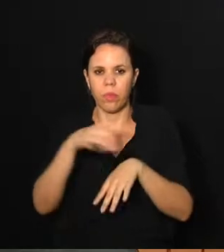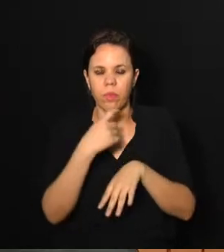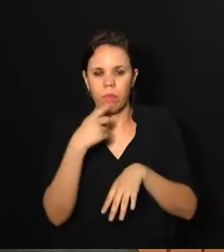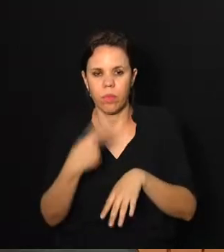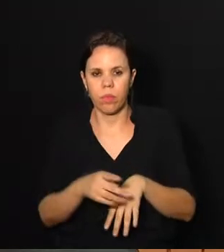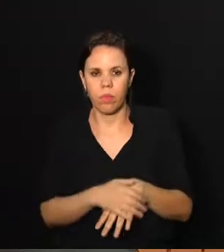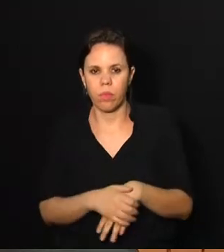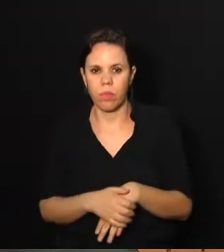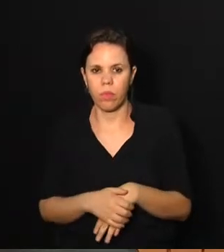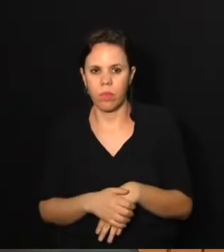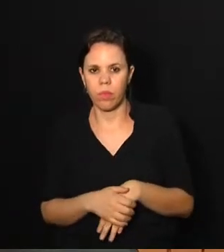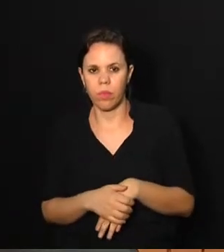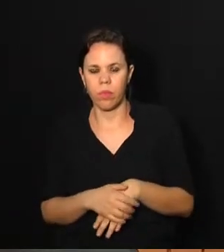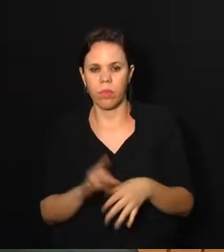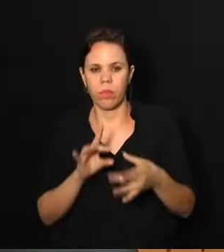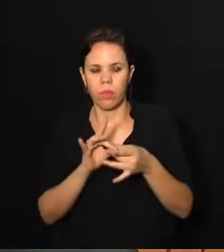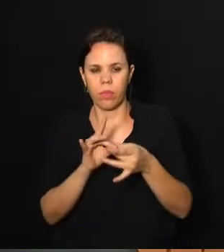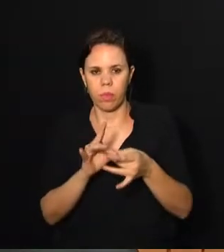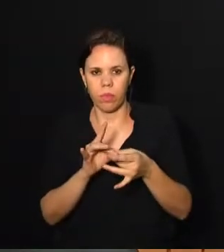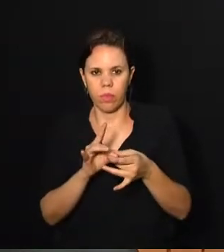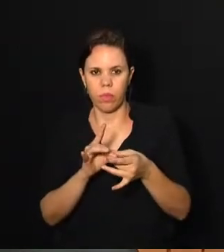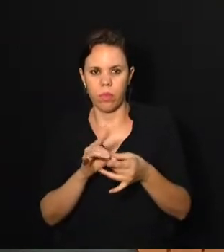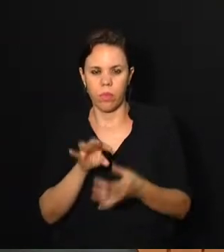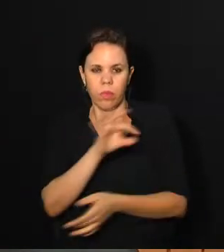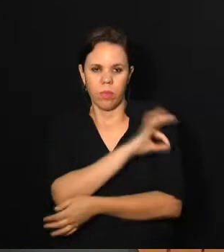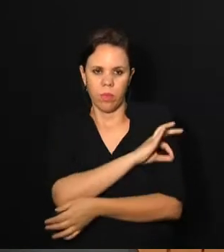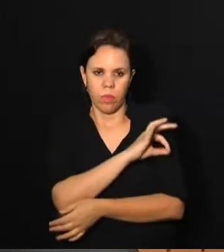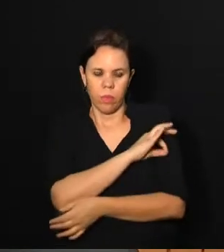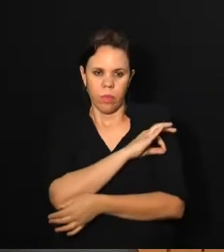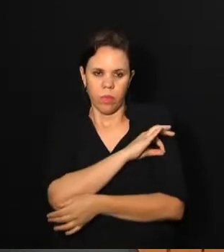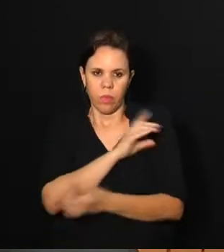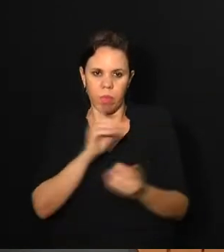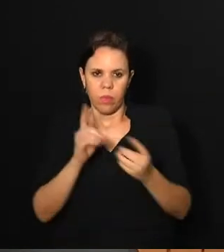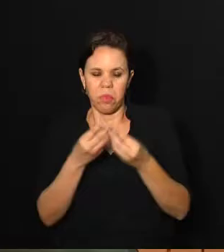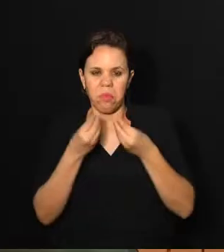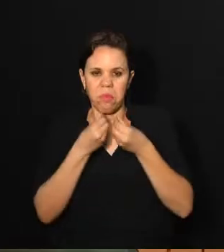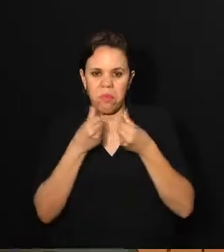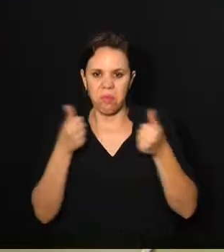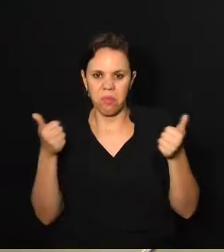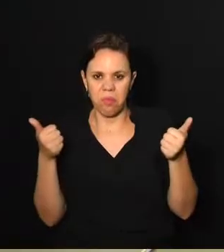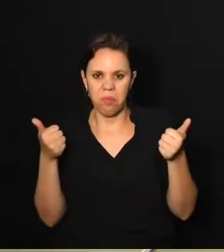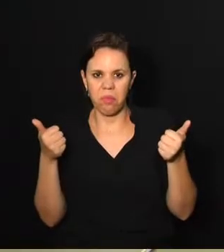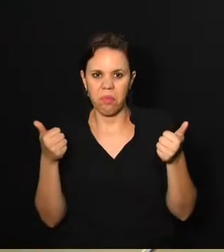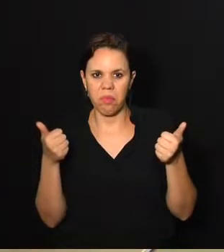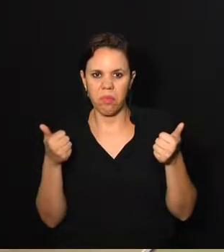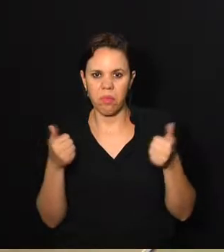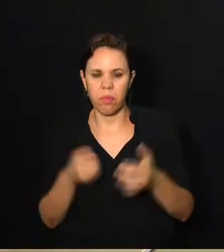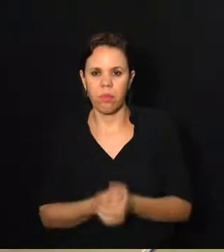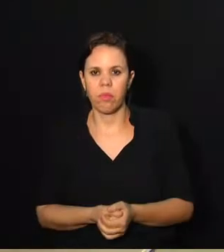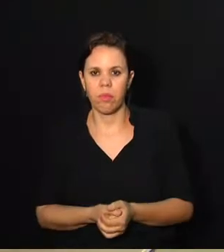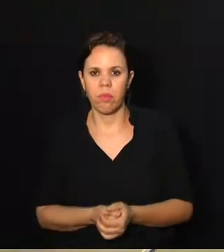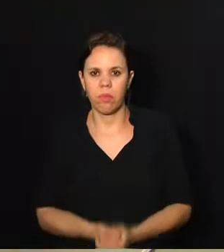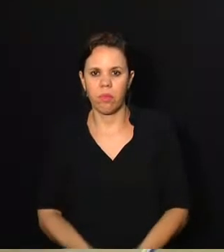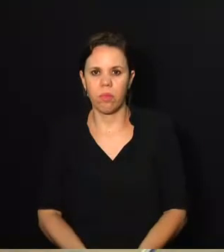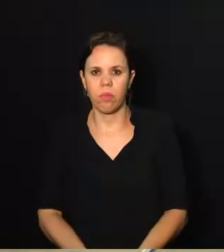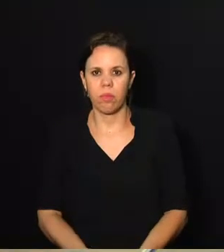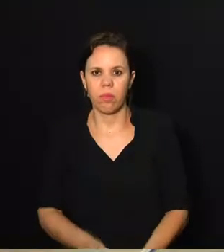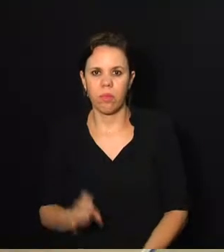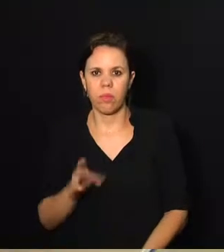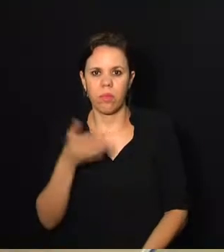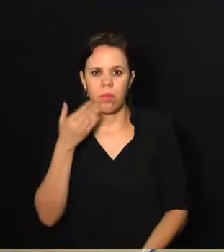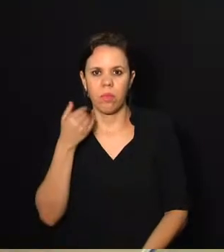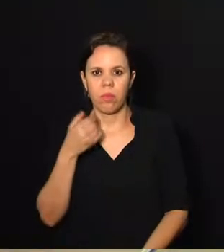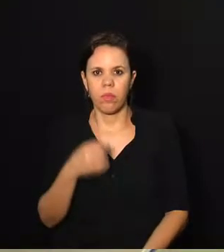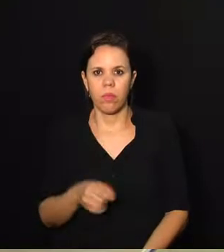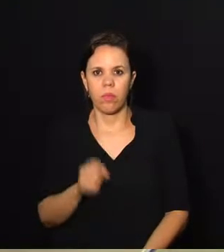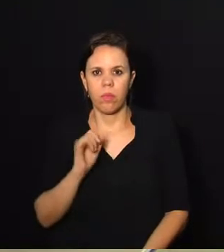Campinas, em parceria com a Prefeitura, serviços de excelente qualidade. Só lembrando aqui, vou aproveitar que